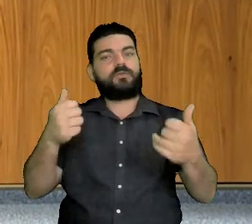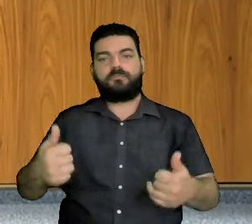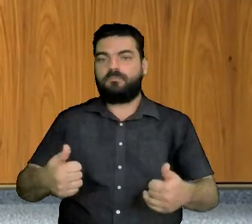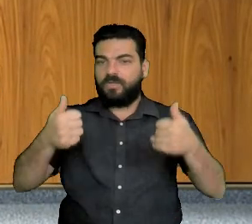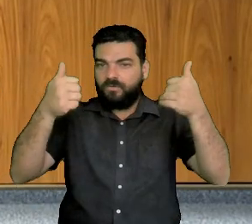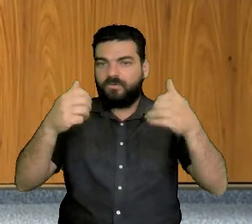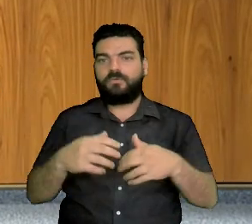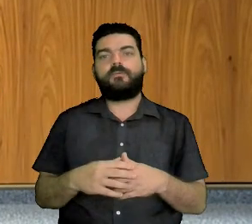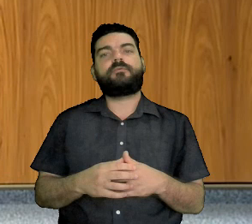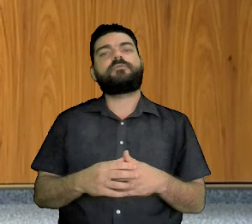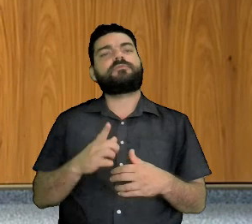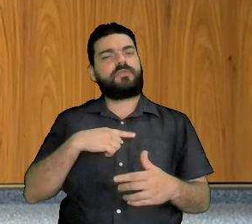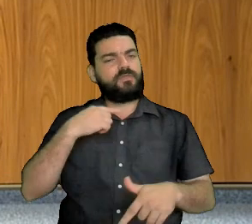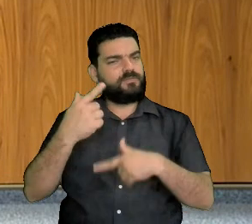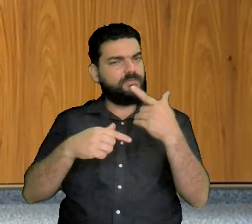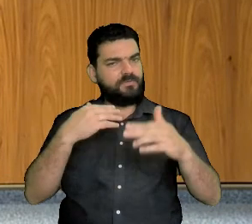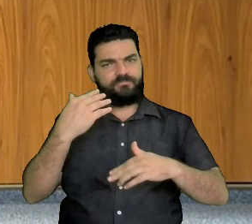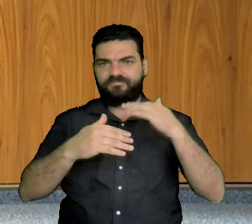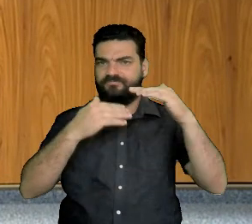forma bastante robusta